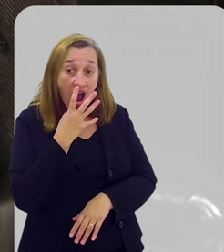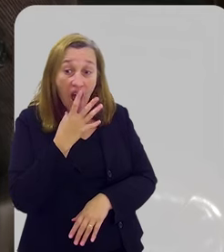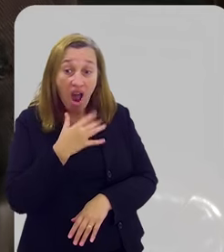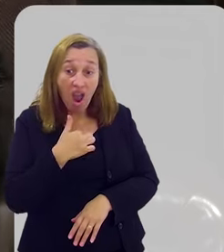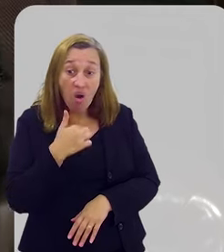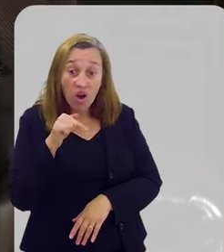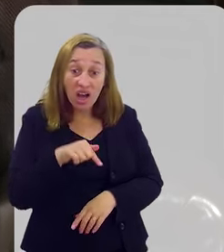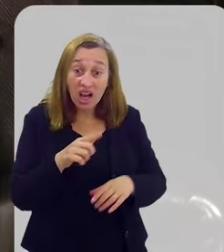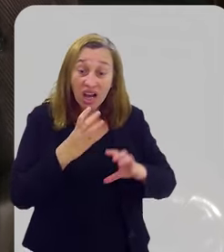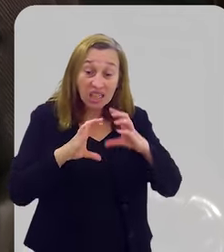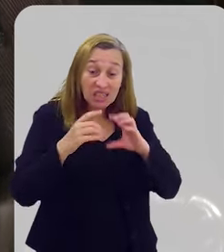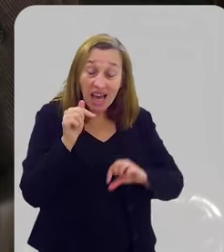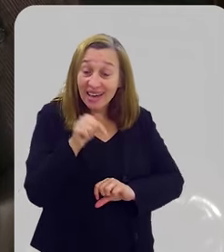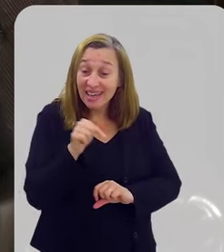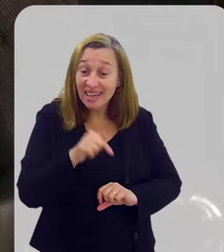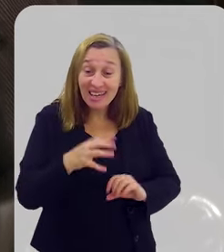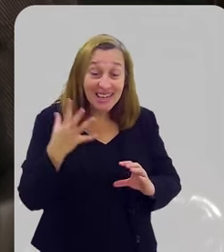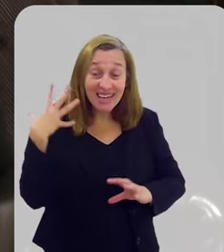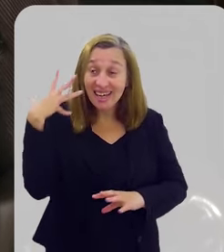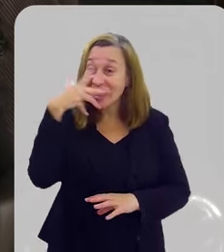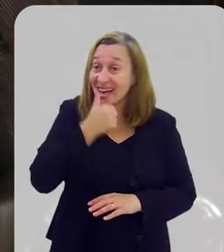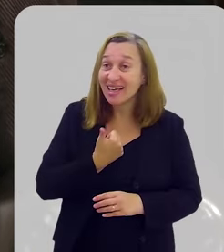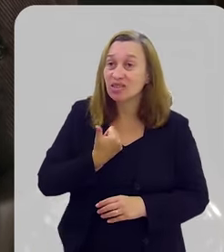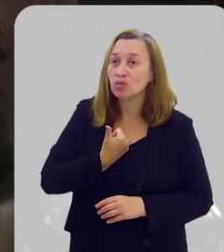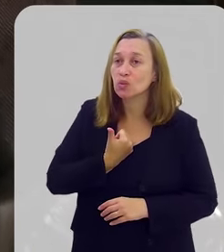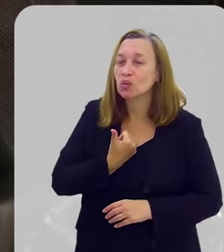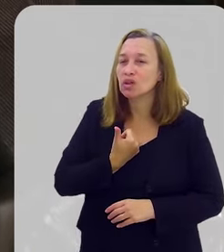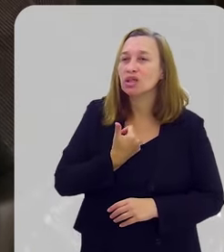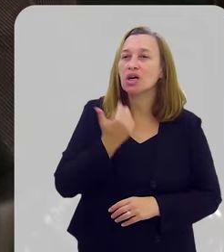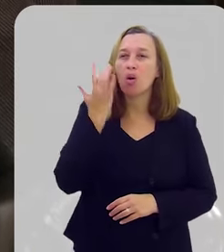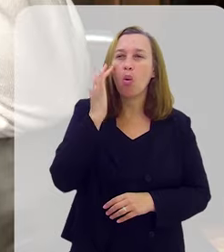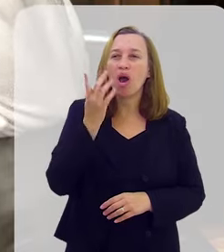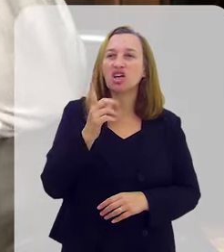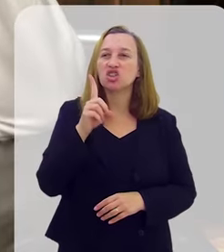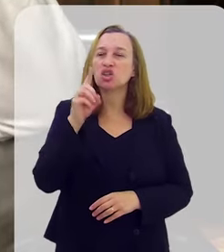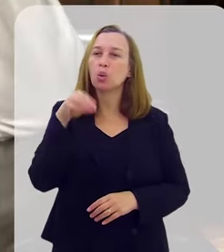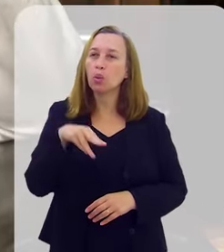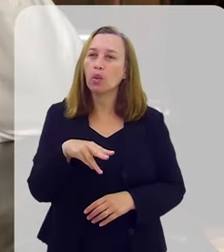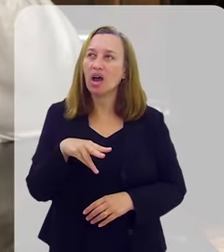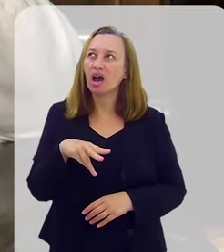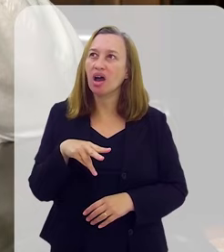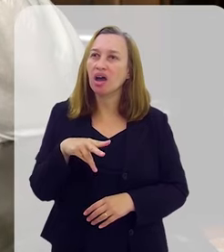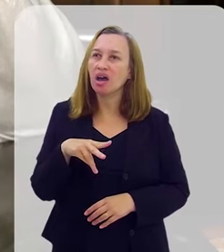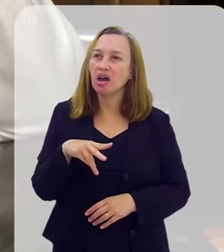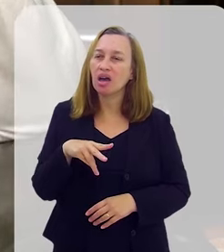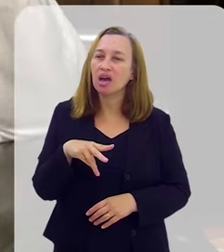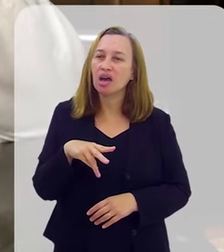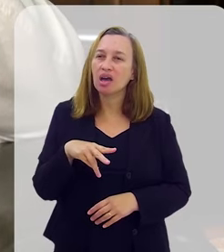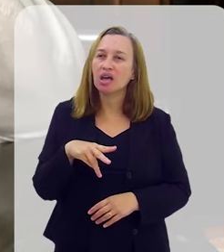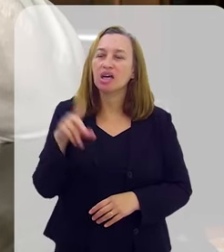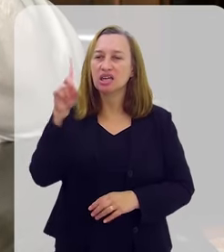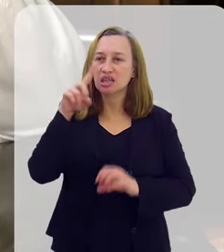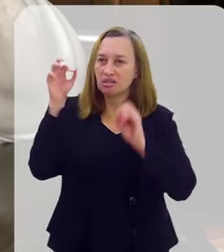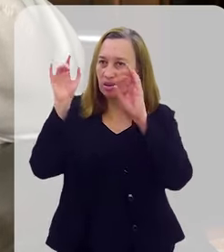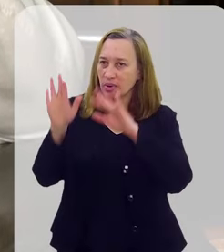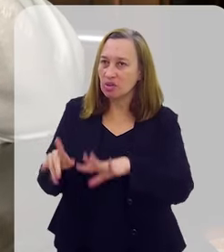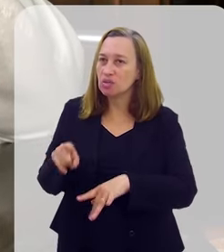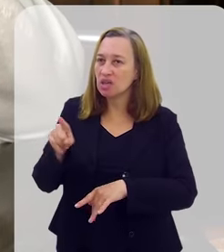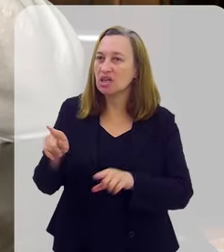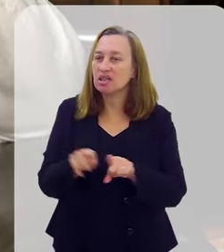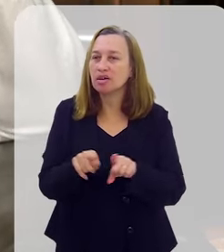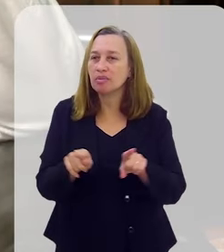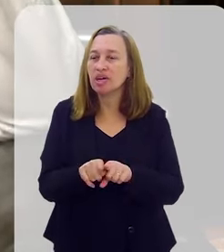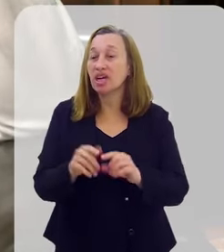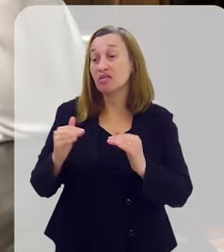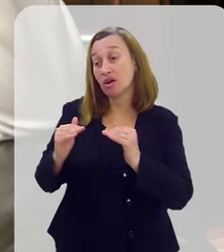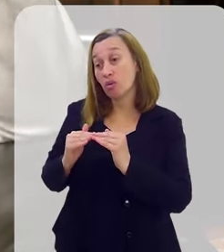que recepção bacana, que show, que coisa linda? Eu acho que o Dan que me antecedeu aqui, amigo, Deus abençoe, tá, meu